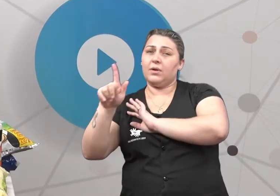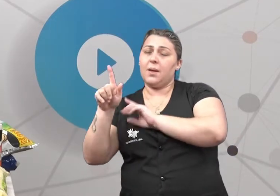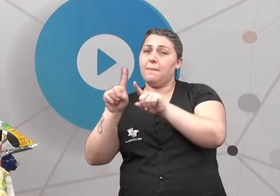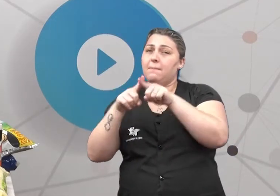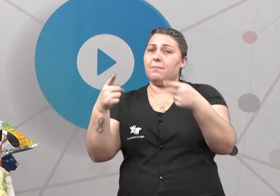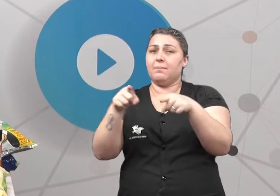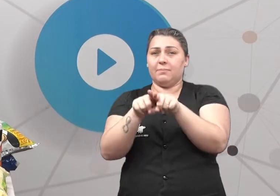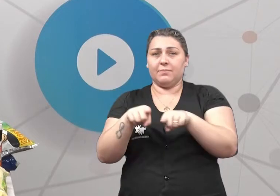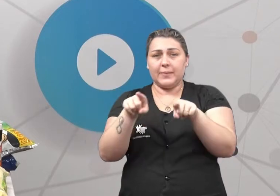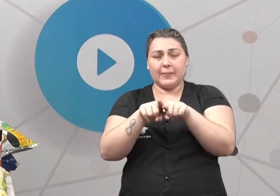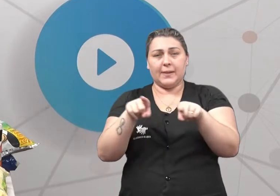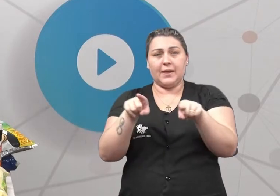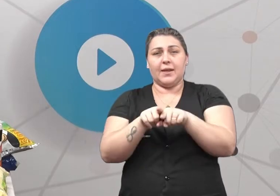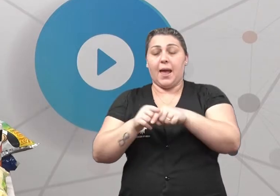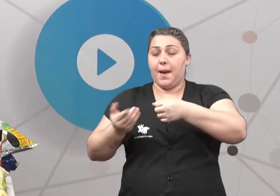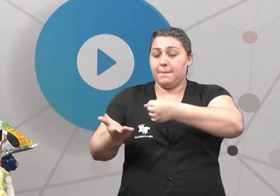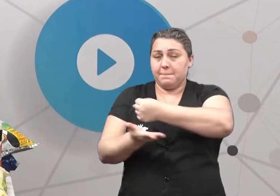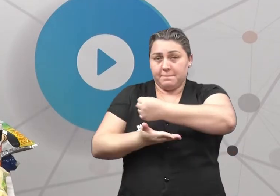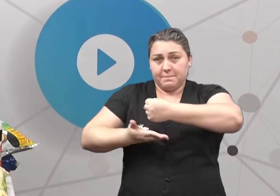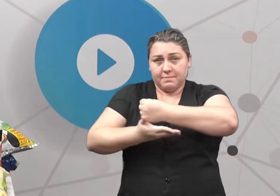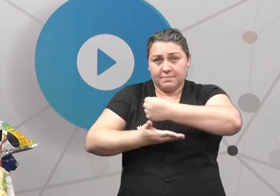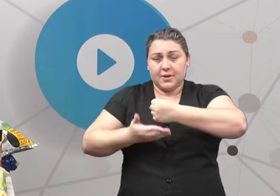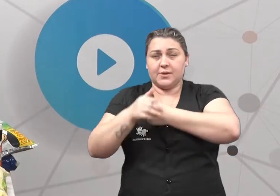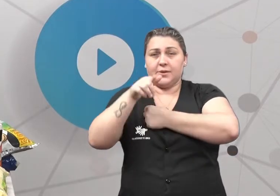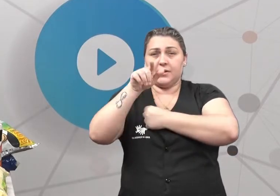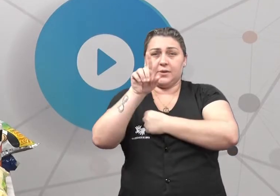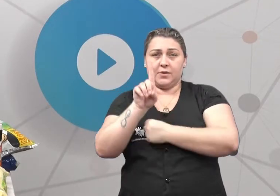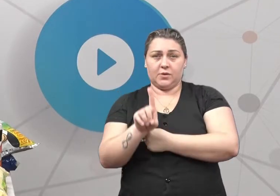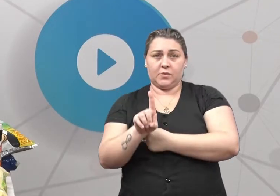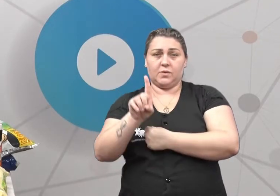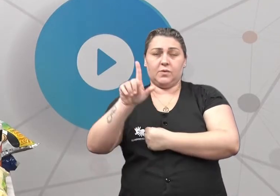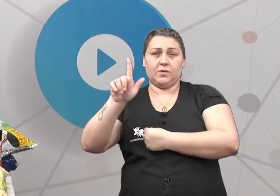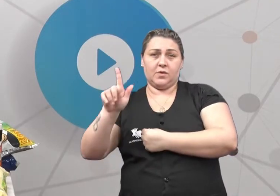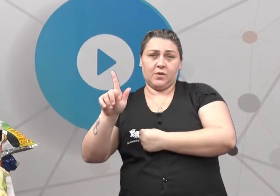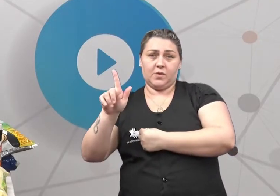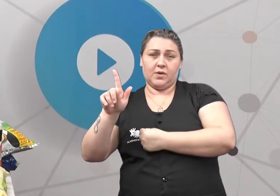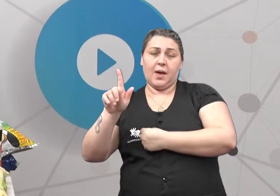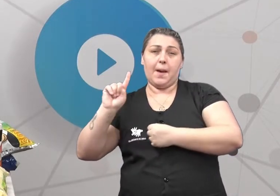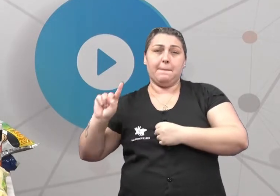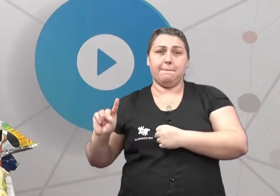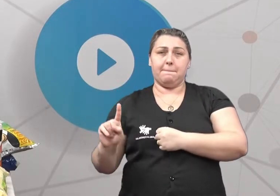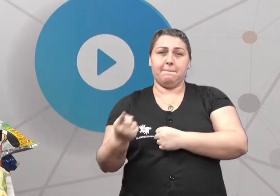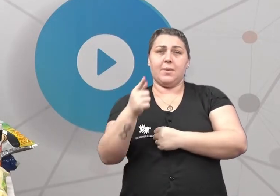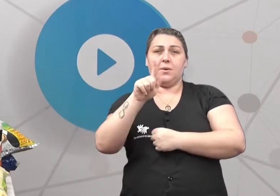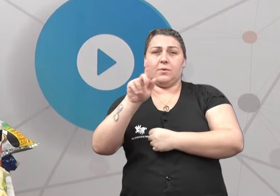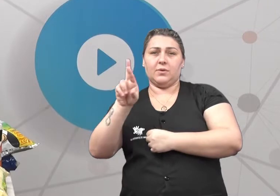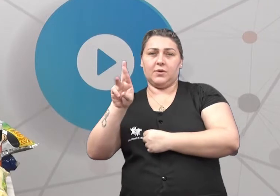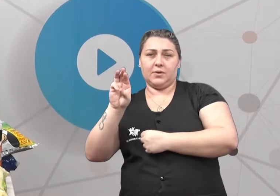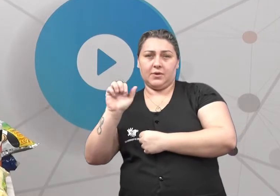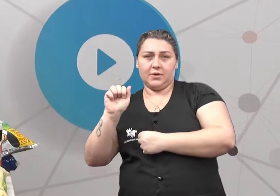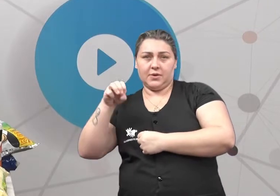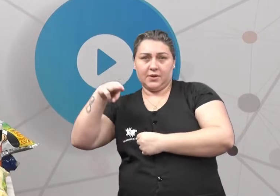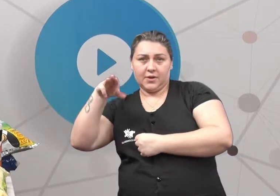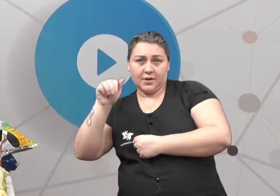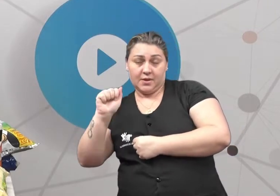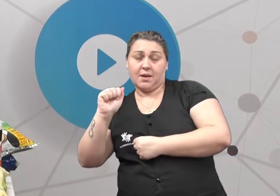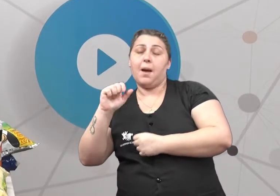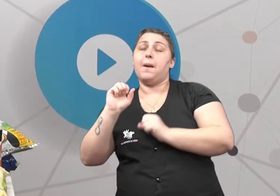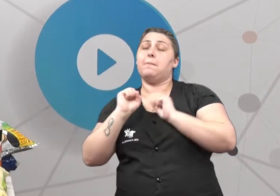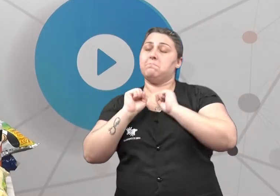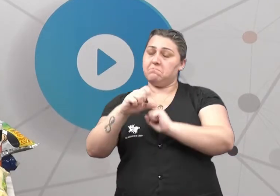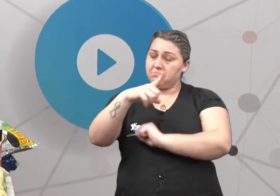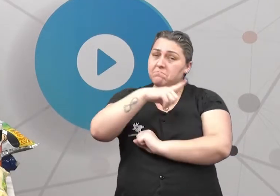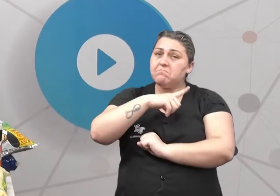também, olha só, ele é a base, então 1 quilograma, ele corresponde a 1000 gramas. Então, eu posso ter